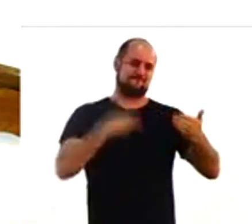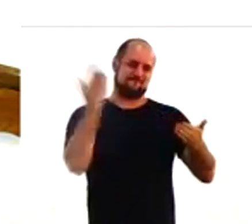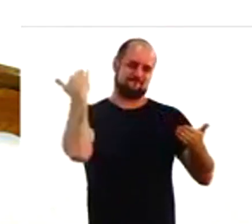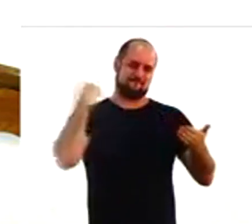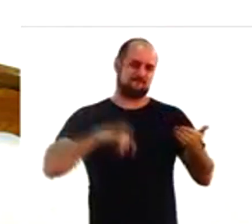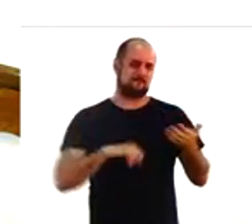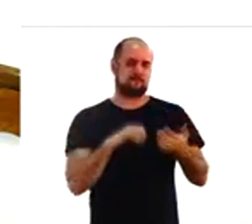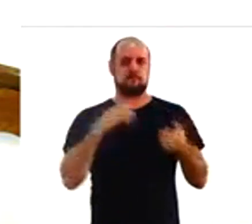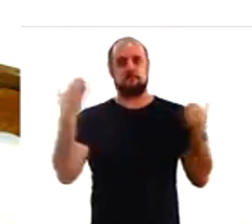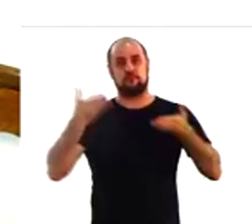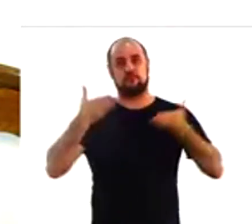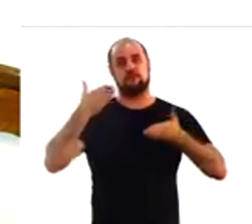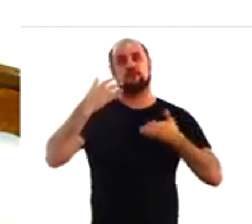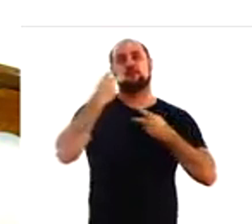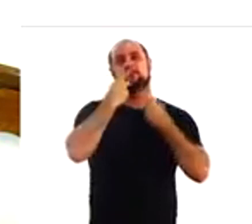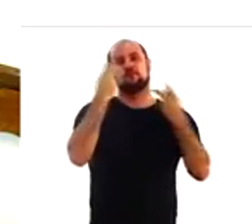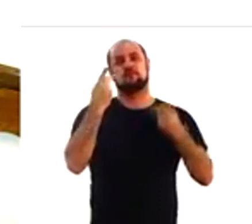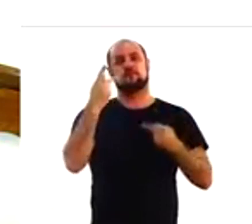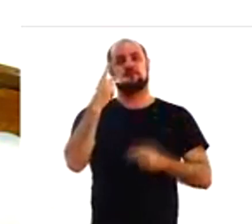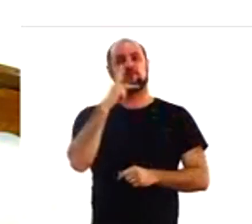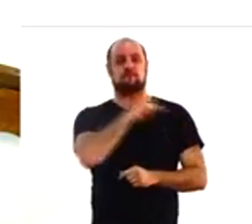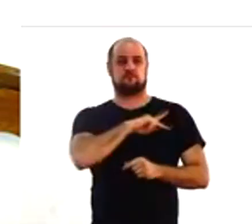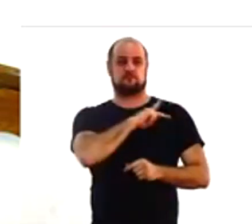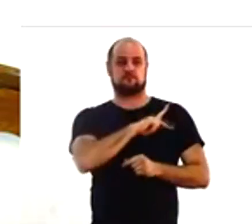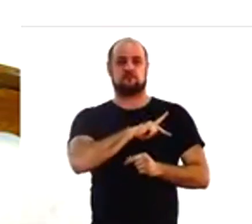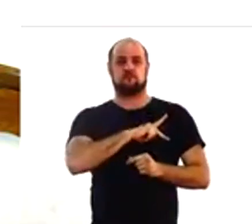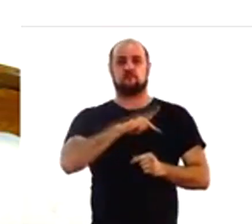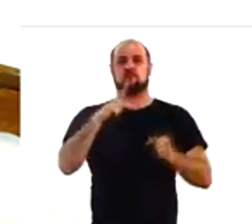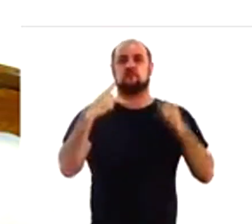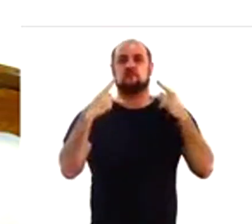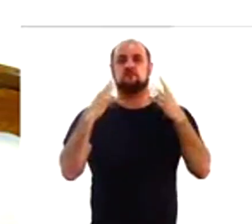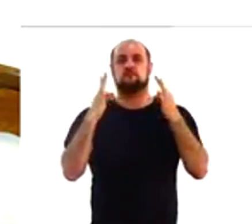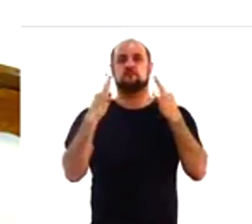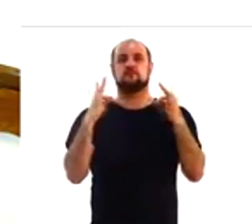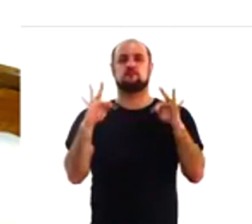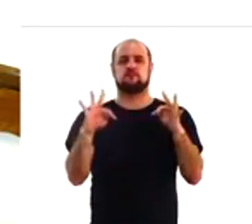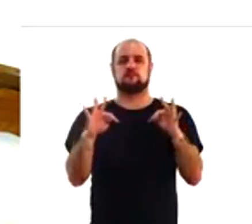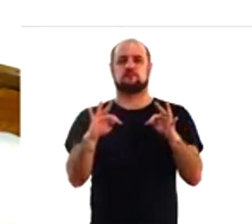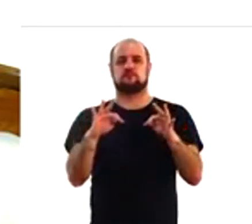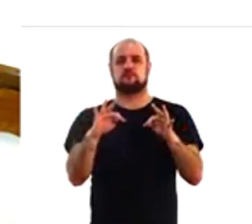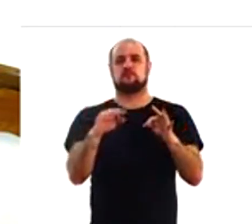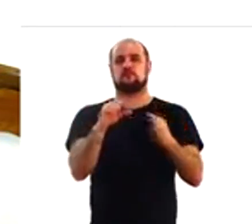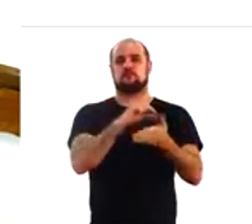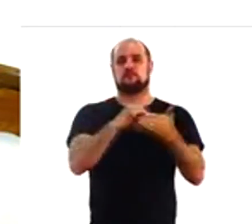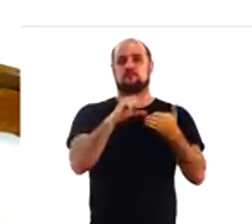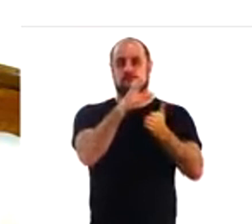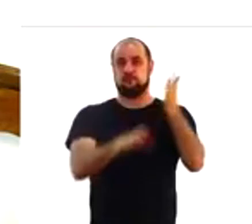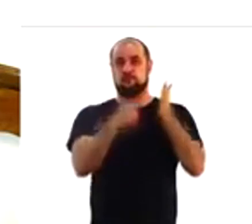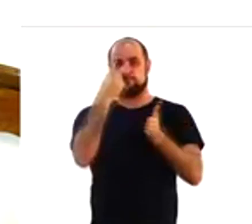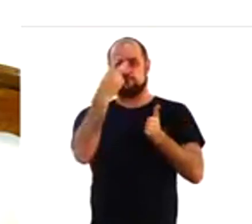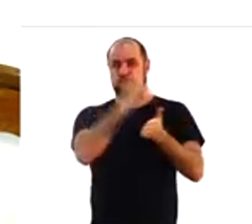Eu vou expor a palavra na carta de Paulo a Tito, no capítulo 2, nos versículos 11 a